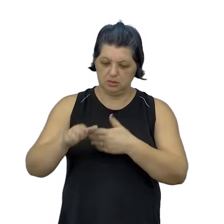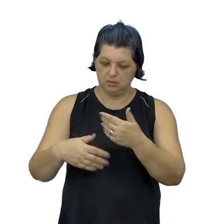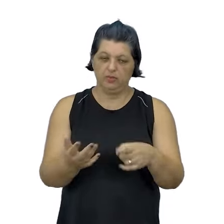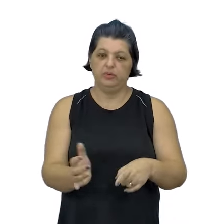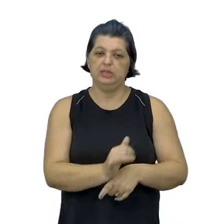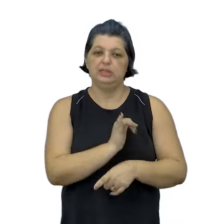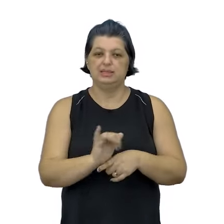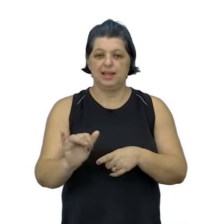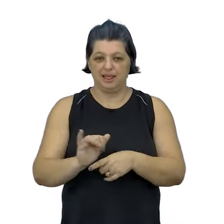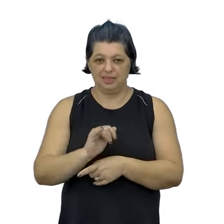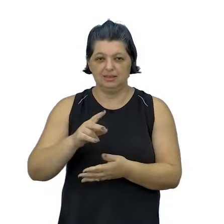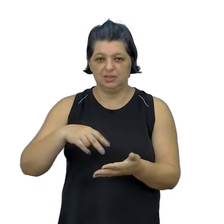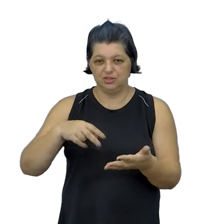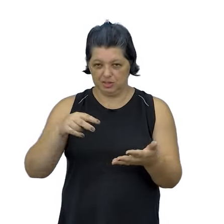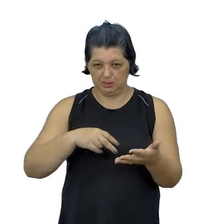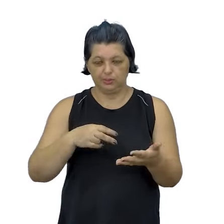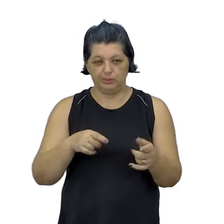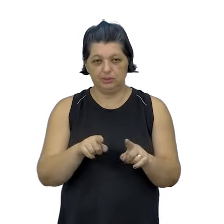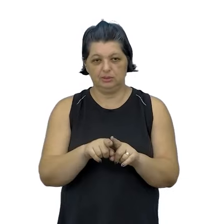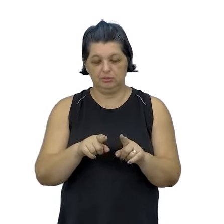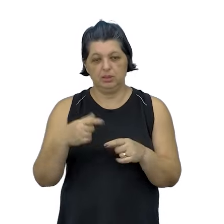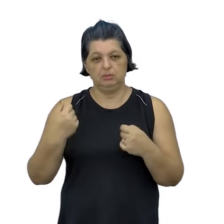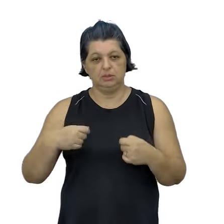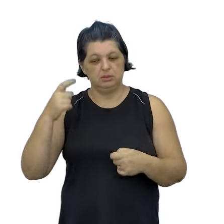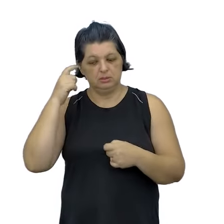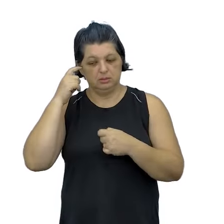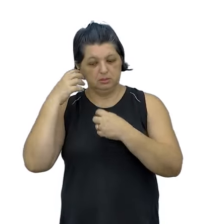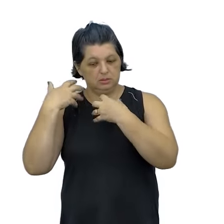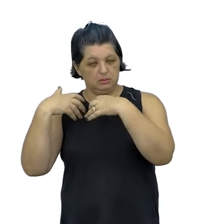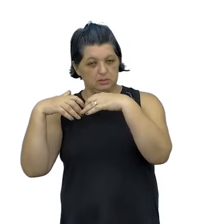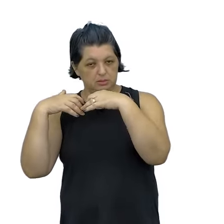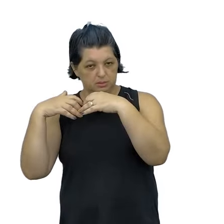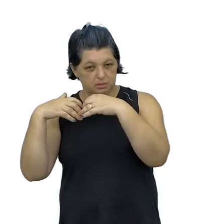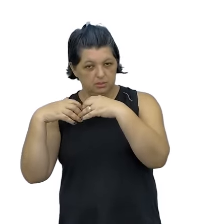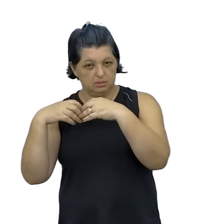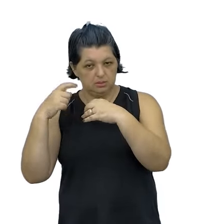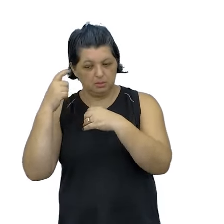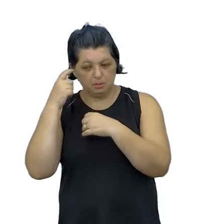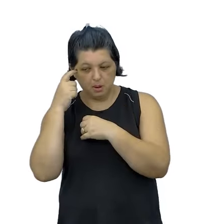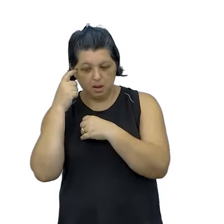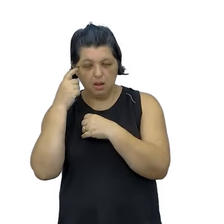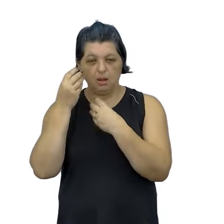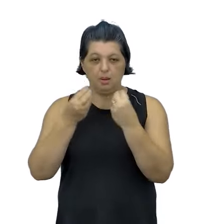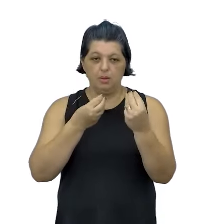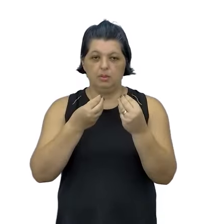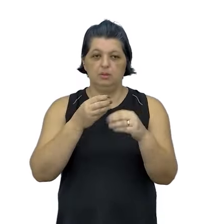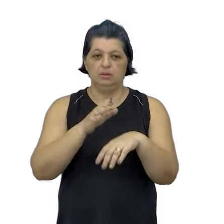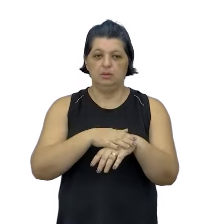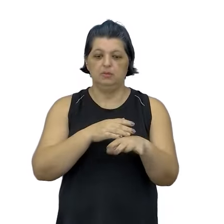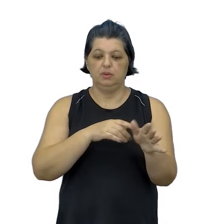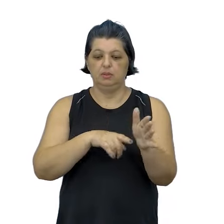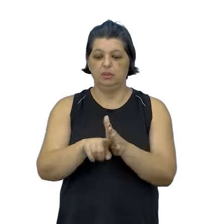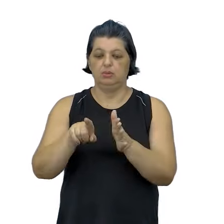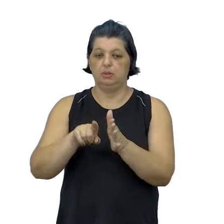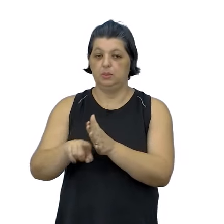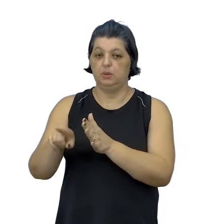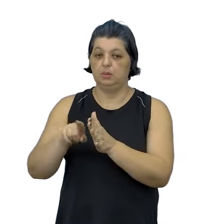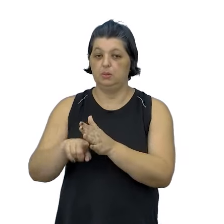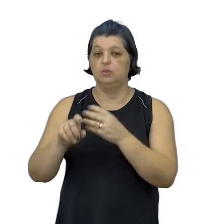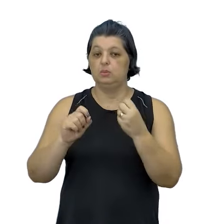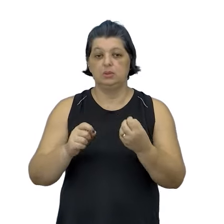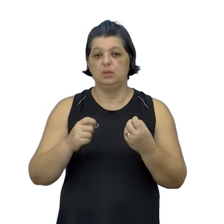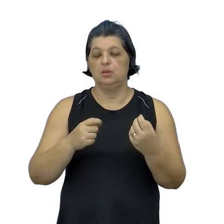de leitura, ou seja, eles devem ativar os seus esquemas mentais e eles ativam quando vocês fazem o levantamento dos conhecimentos